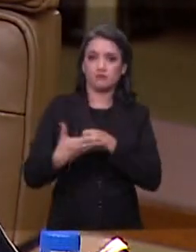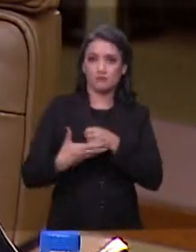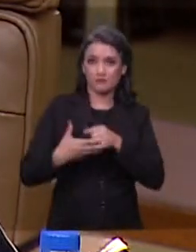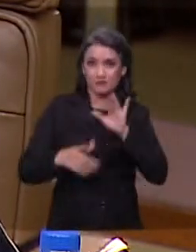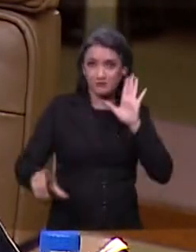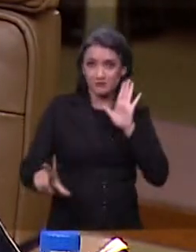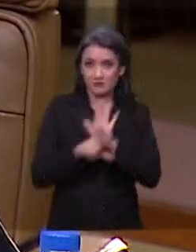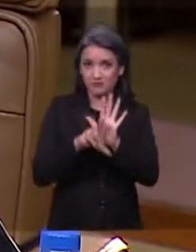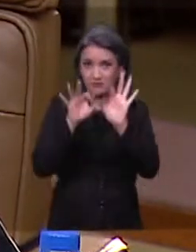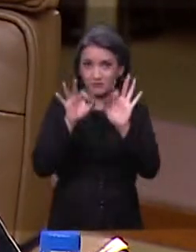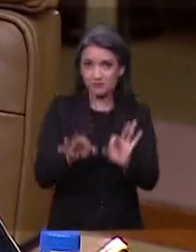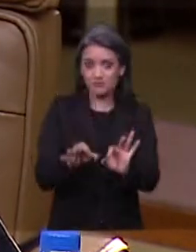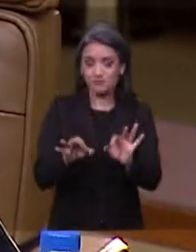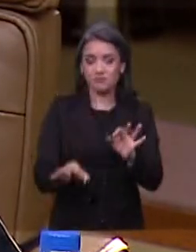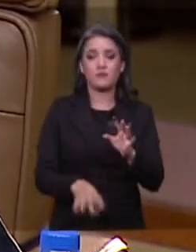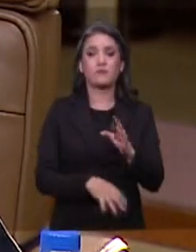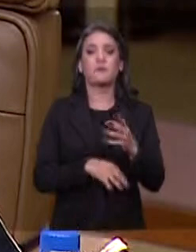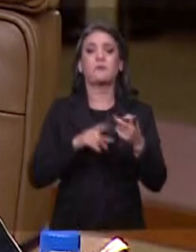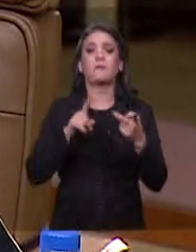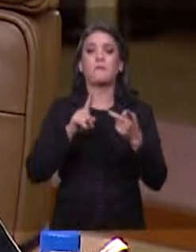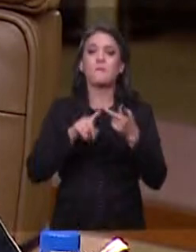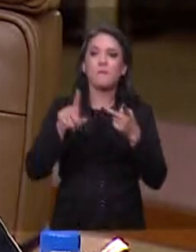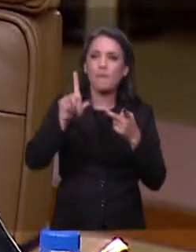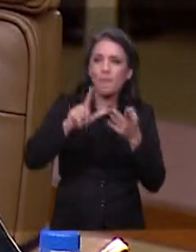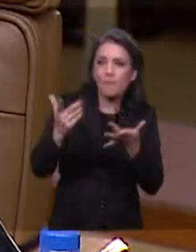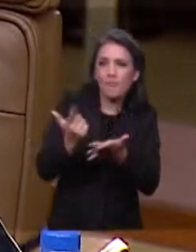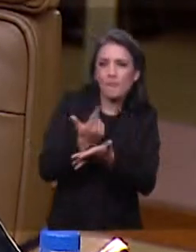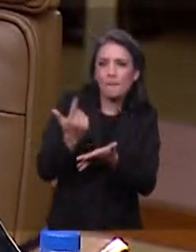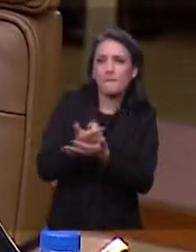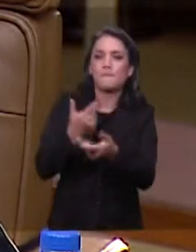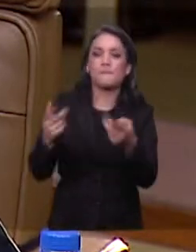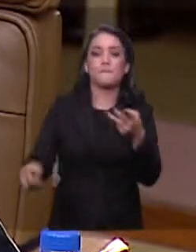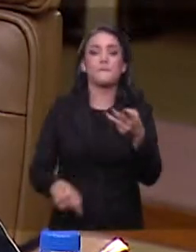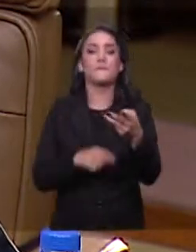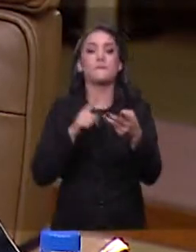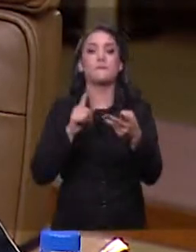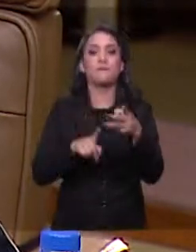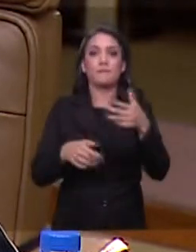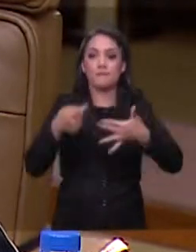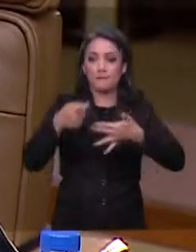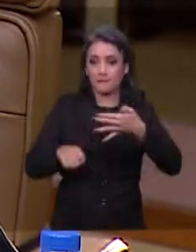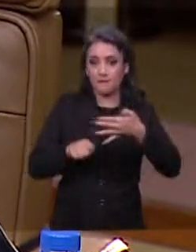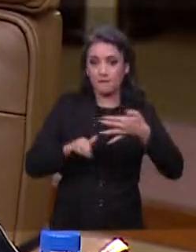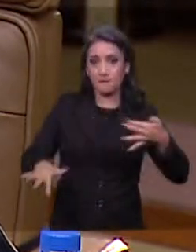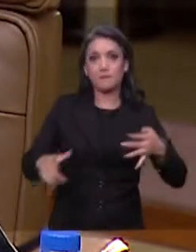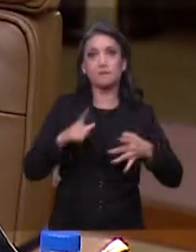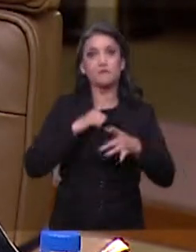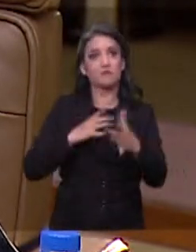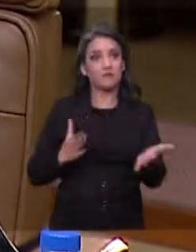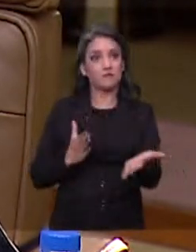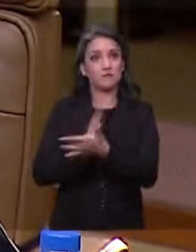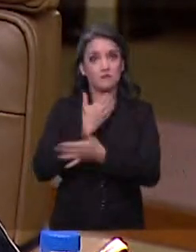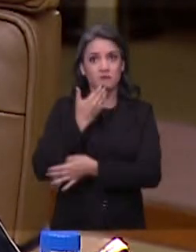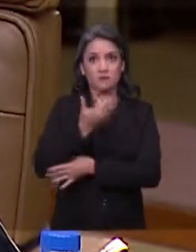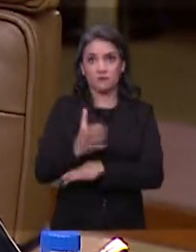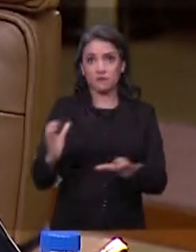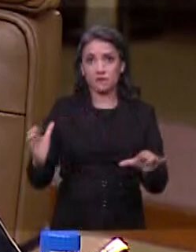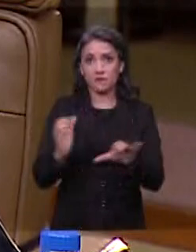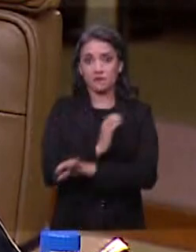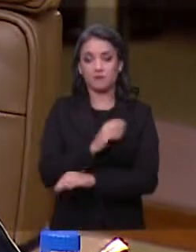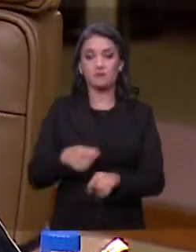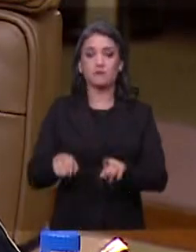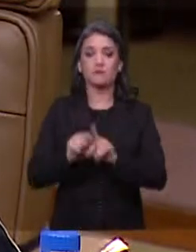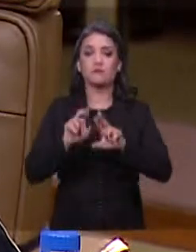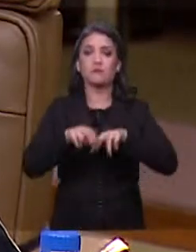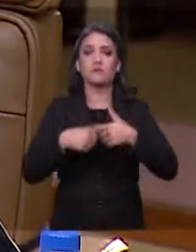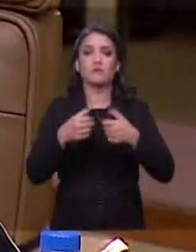na região do semiárido do Estado. Jurisprudencial pela procedência integral do pedido, do ponto de